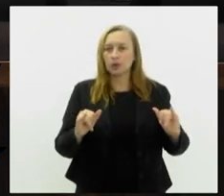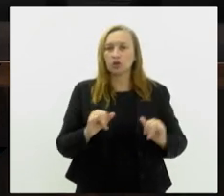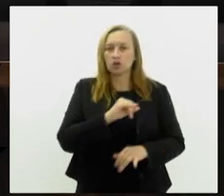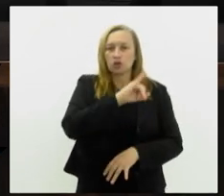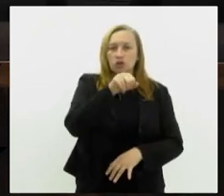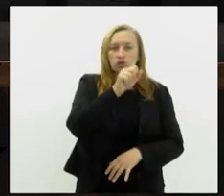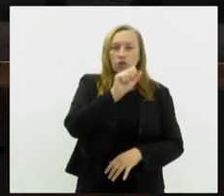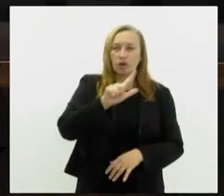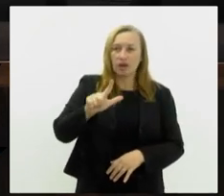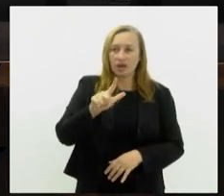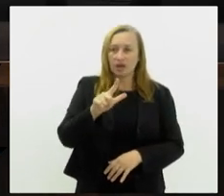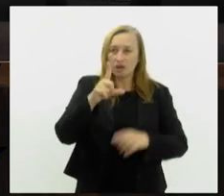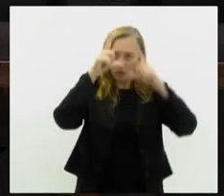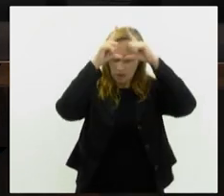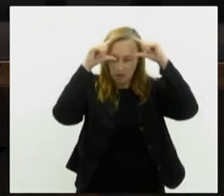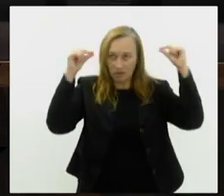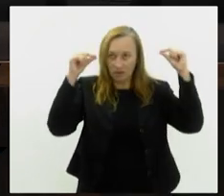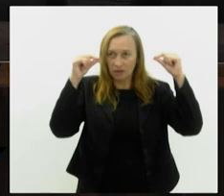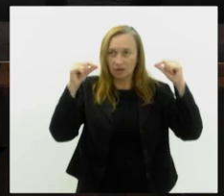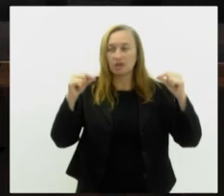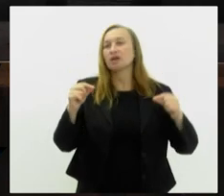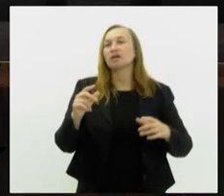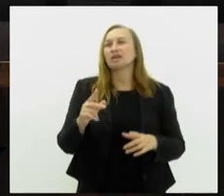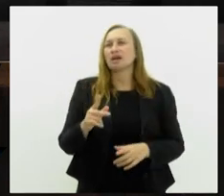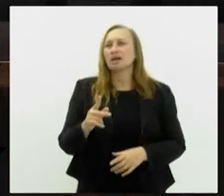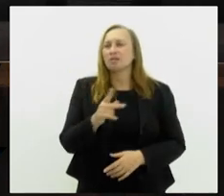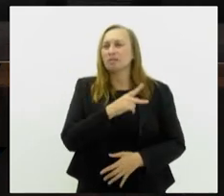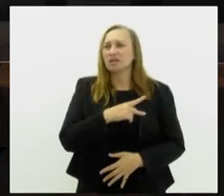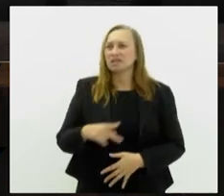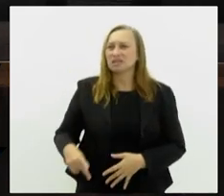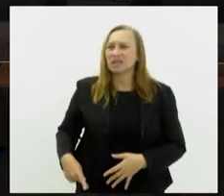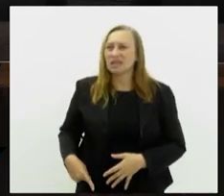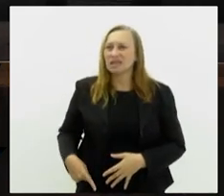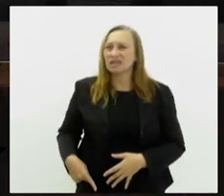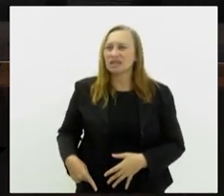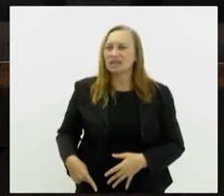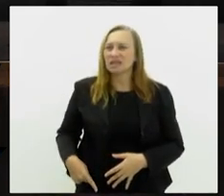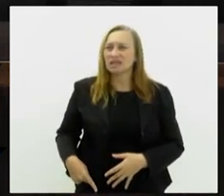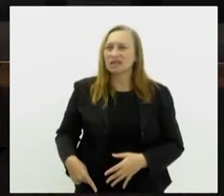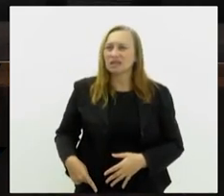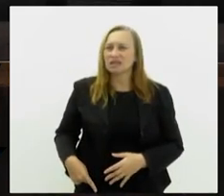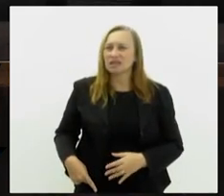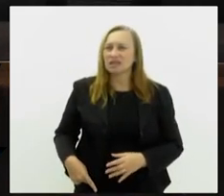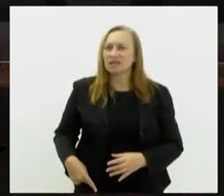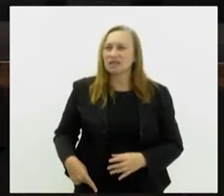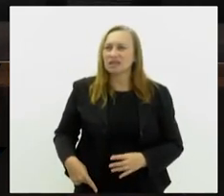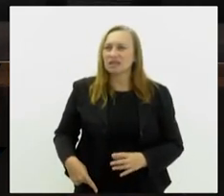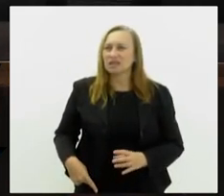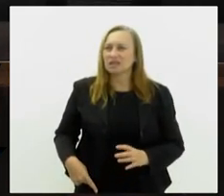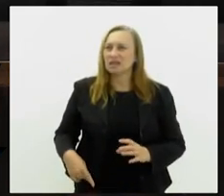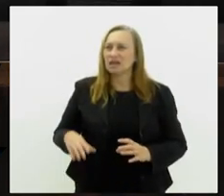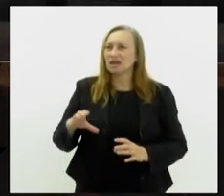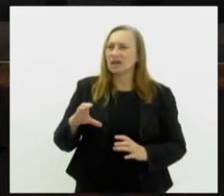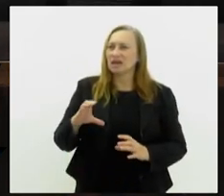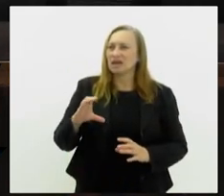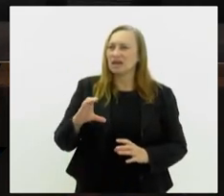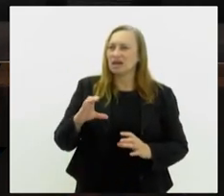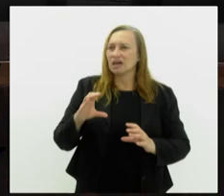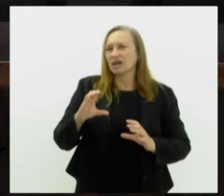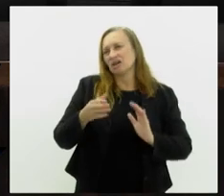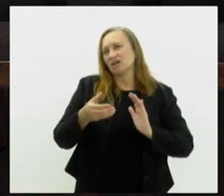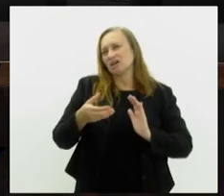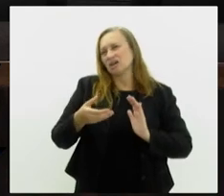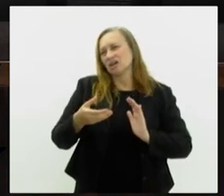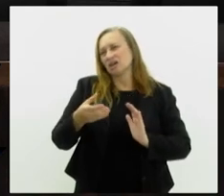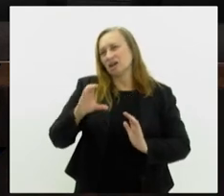é enfermeiro da presidência da Câmara de Itaiúva, que está aqui conosco. Saudá-lo, seja